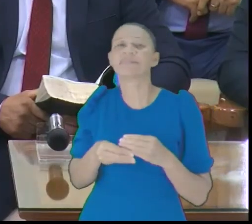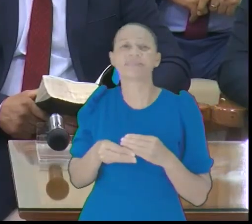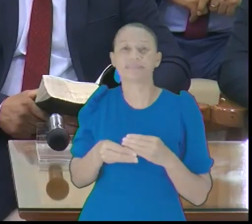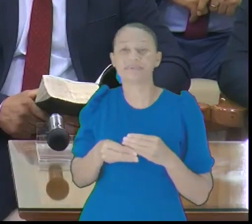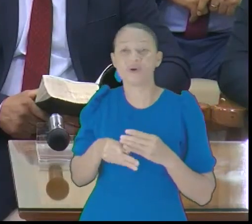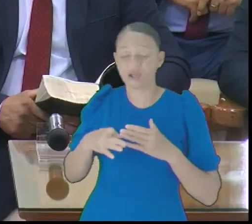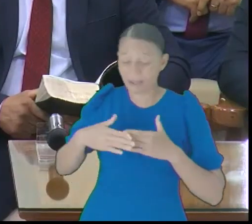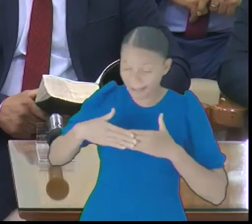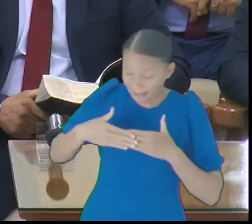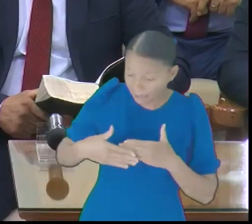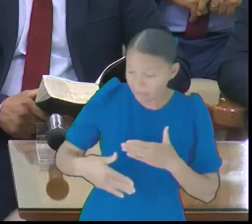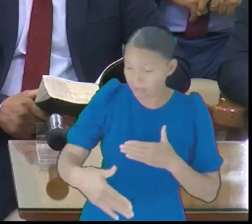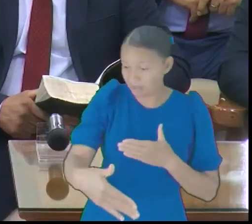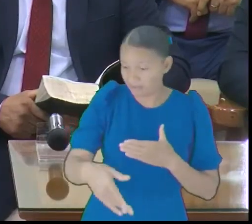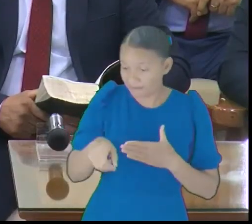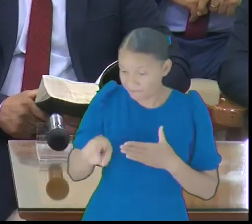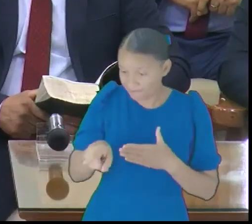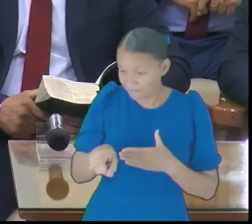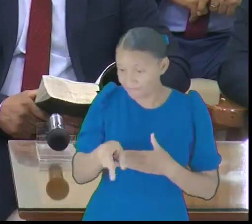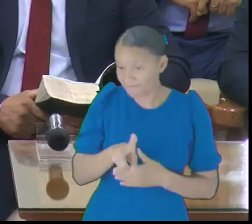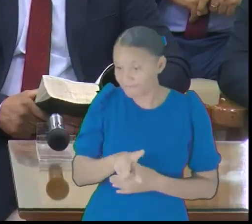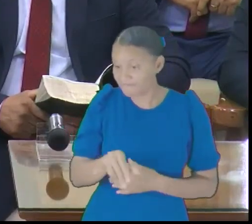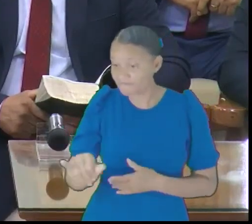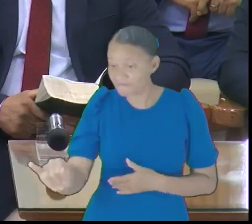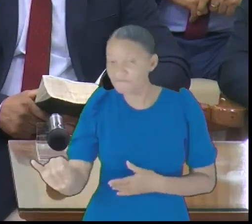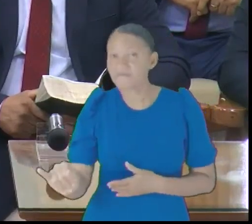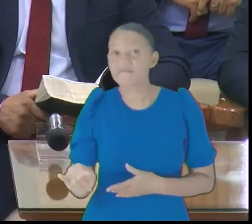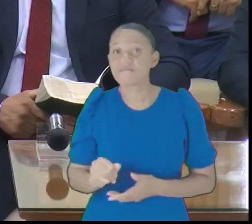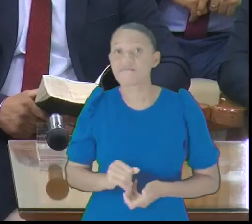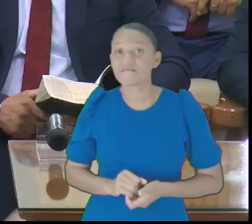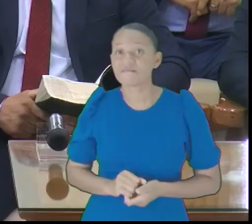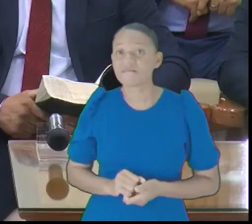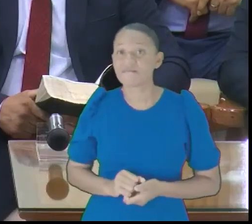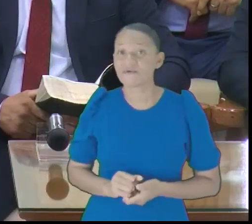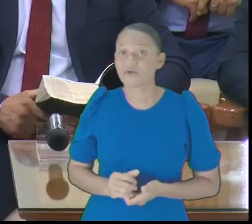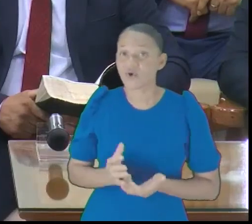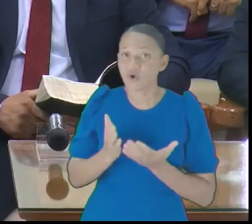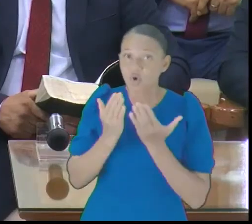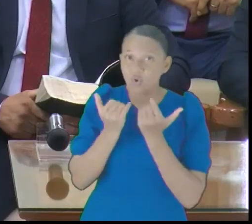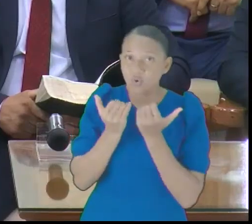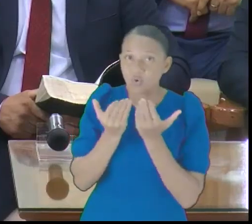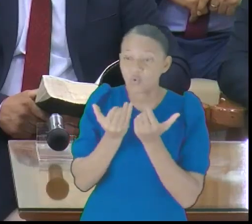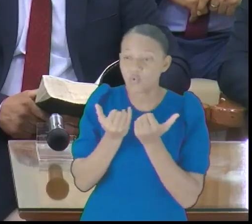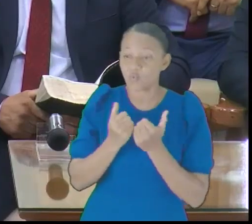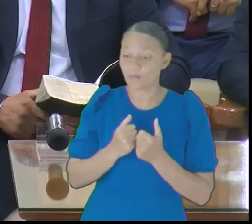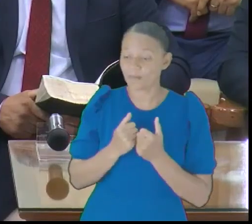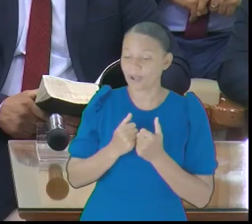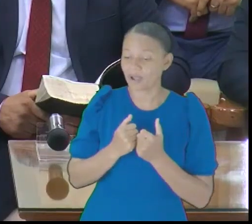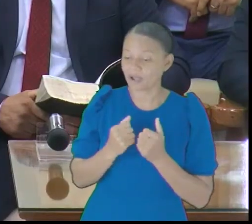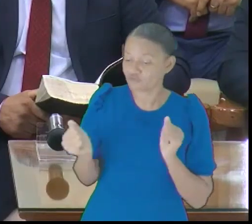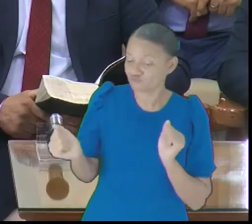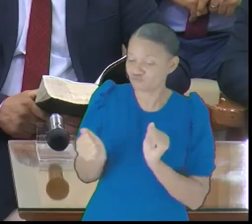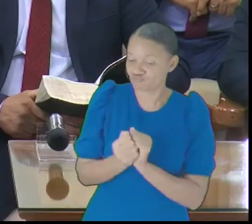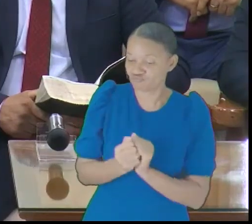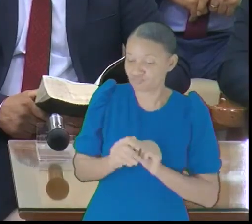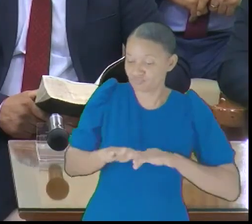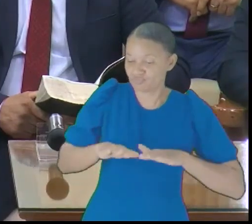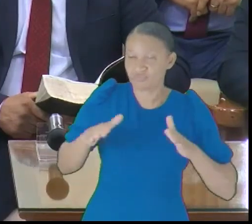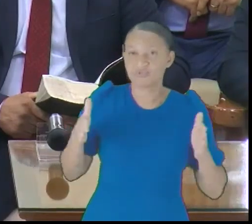A partir de agora, você vai comer pão à minha mesa.